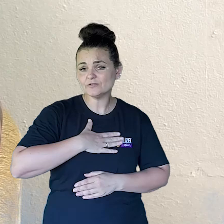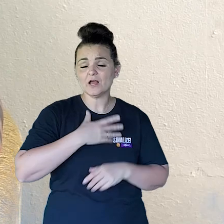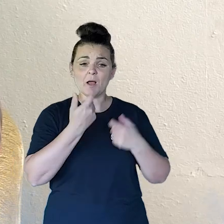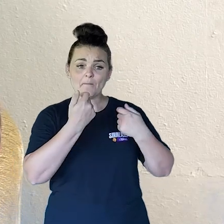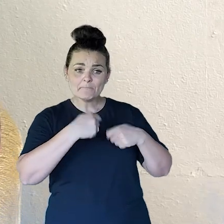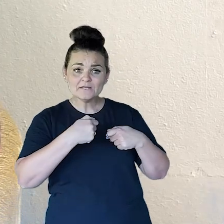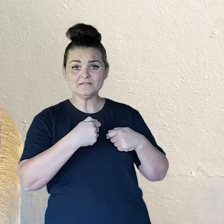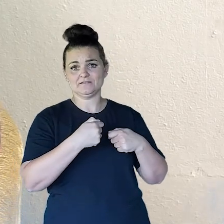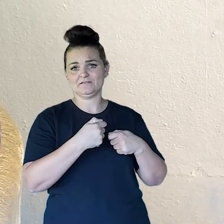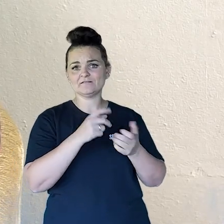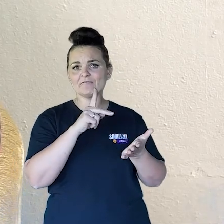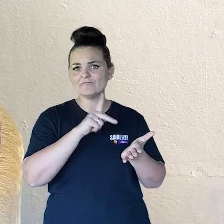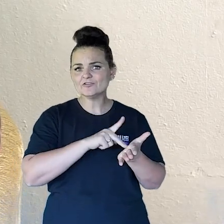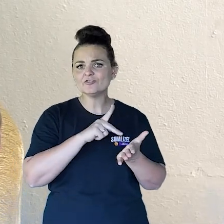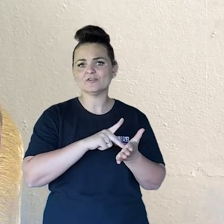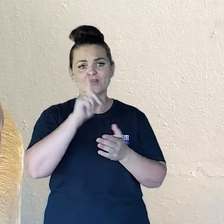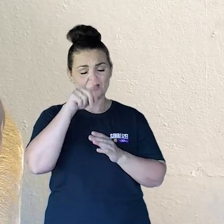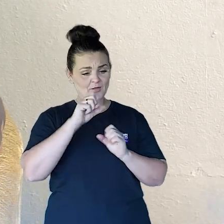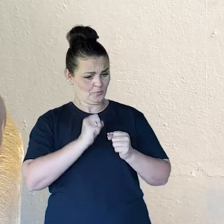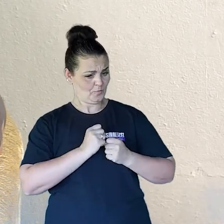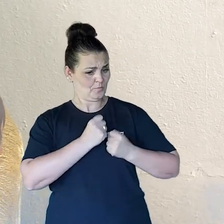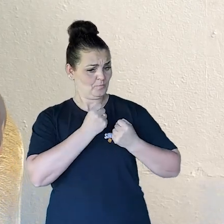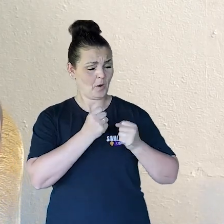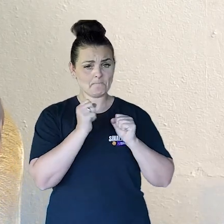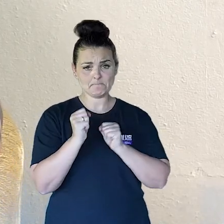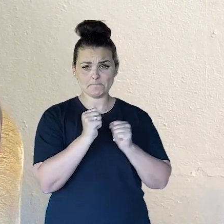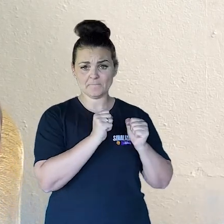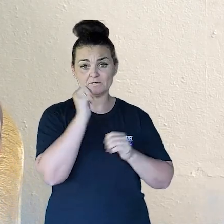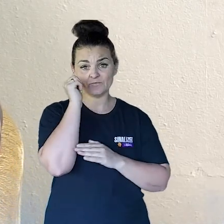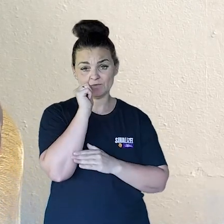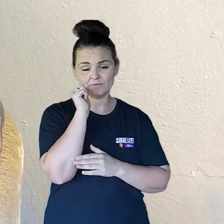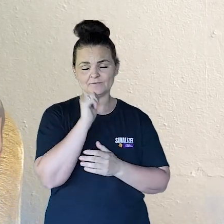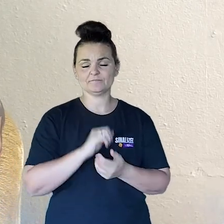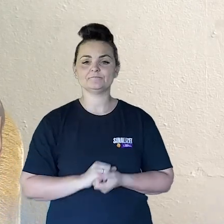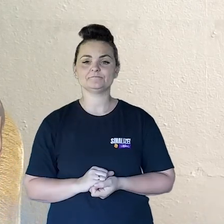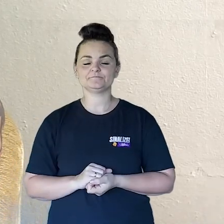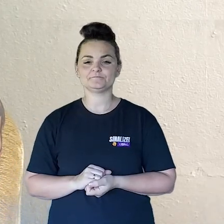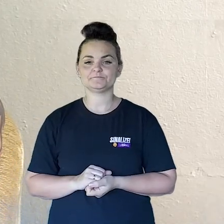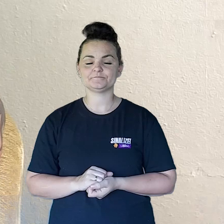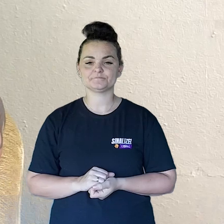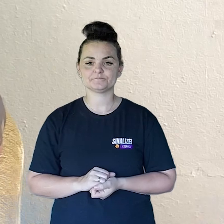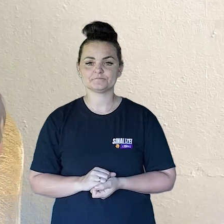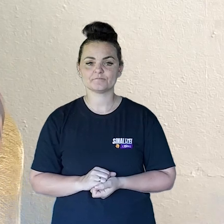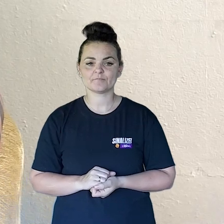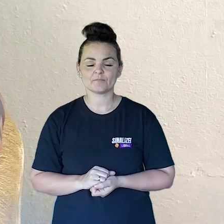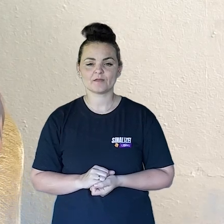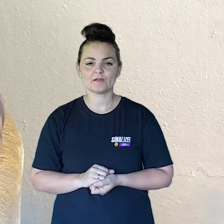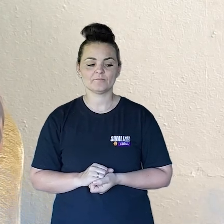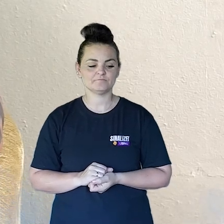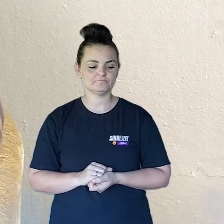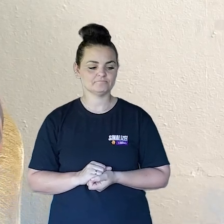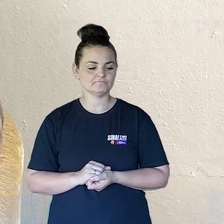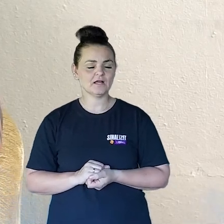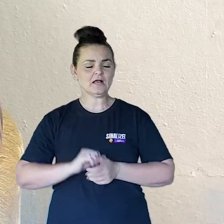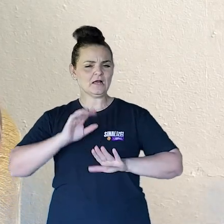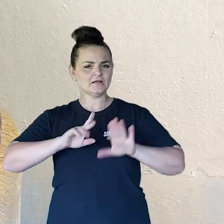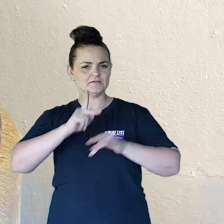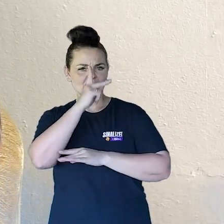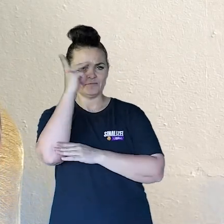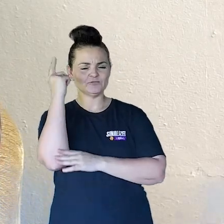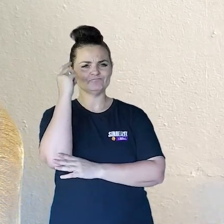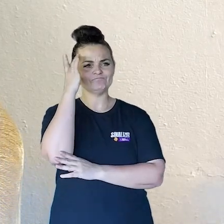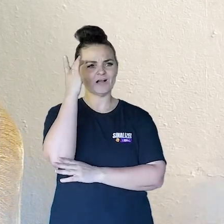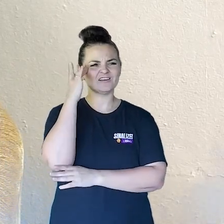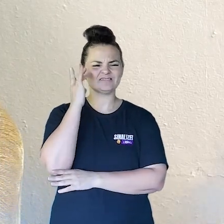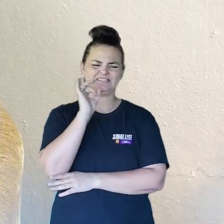o verdadeiro empoderamento feminino. Se você colocar assim, eu sempre falo isso, mas eu vou fazer algo desse tipo, é